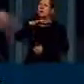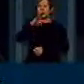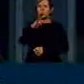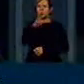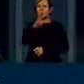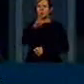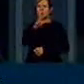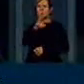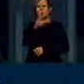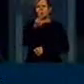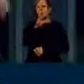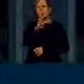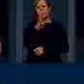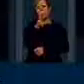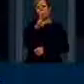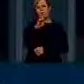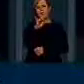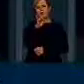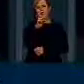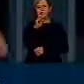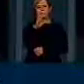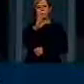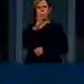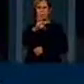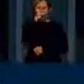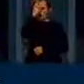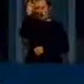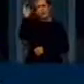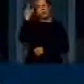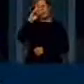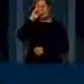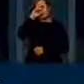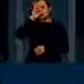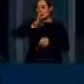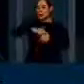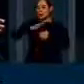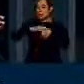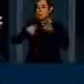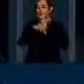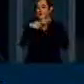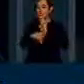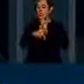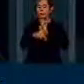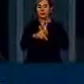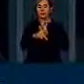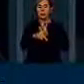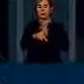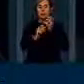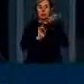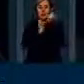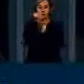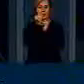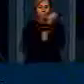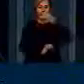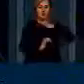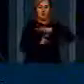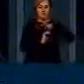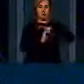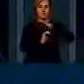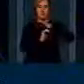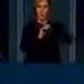que madeireiros legais, donos da sua serraria, que tem lá o seu alvará, que funcionam de forma legal, chegaram